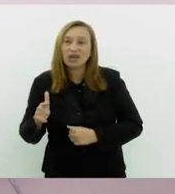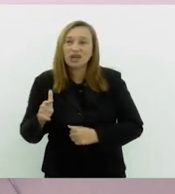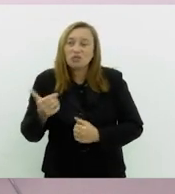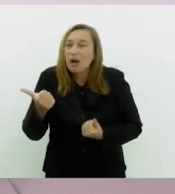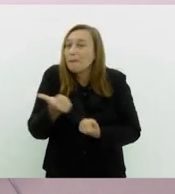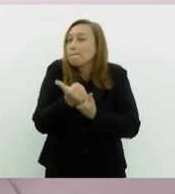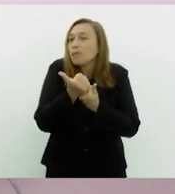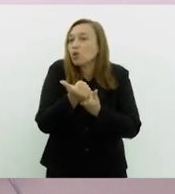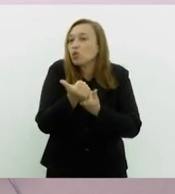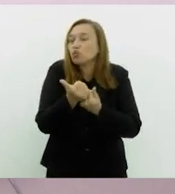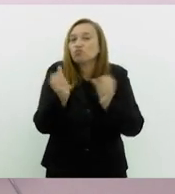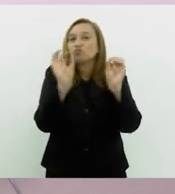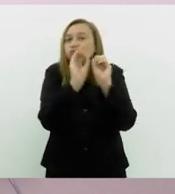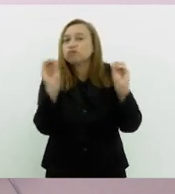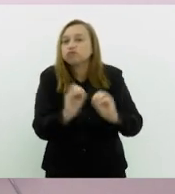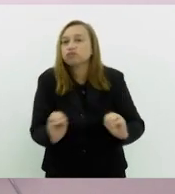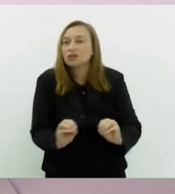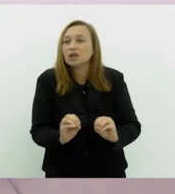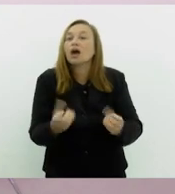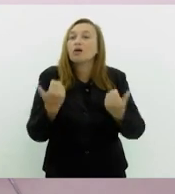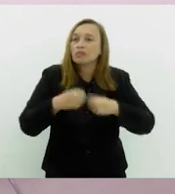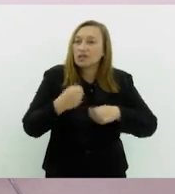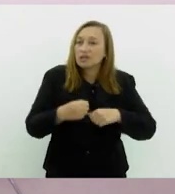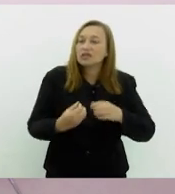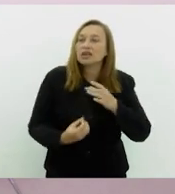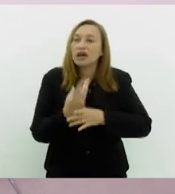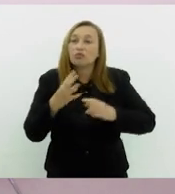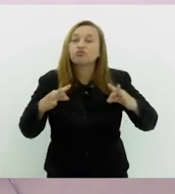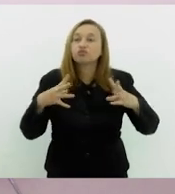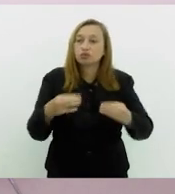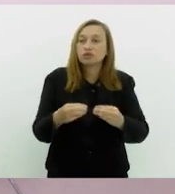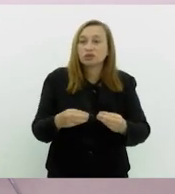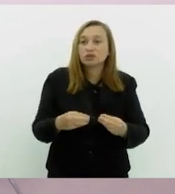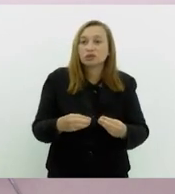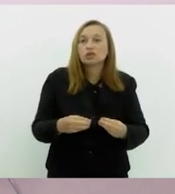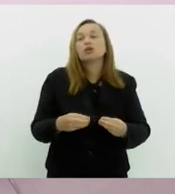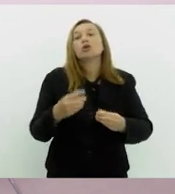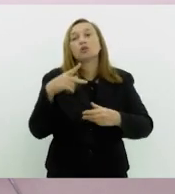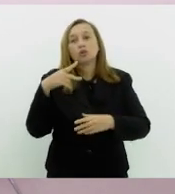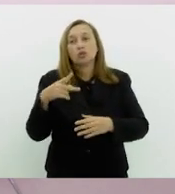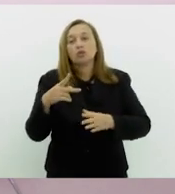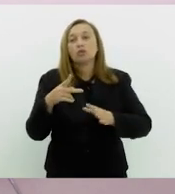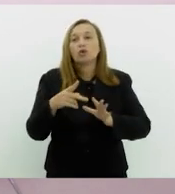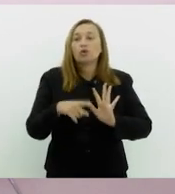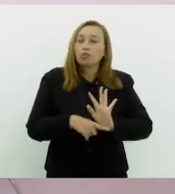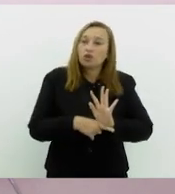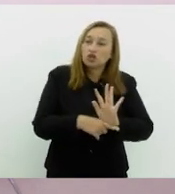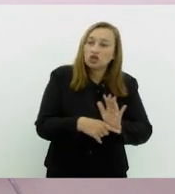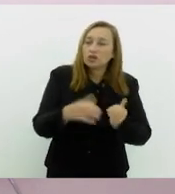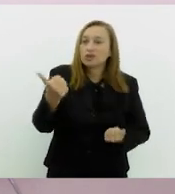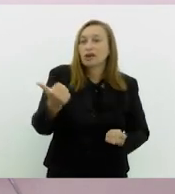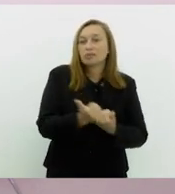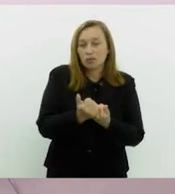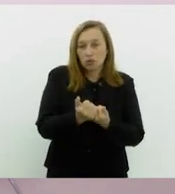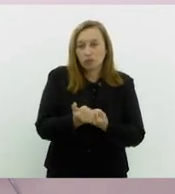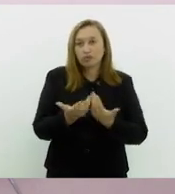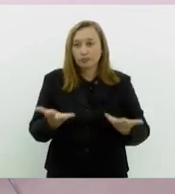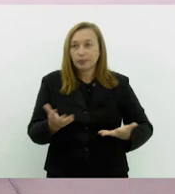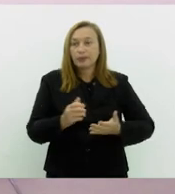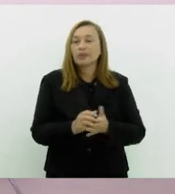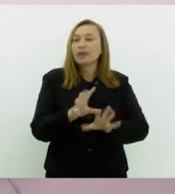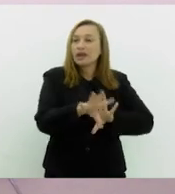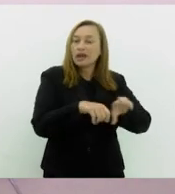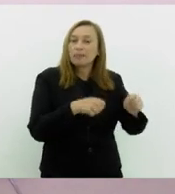apoio, uma rede comunitária. Então, elas precisam reconstruir tudo isso. Né? E aí, claro que o projeto é que a gente faz todo esse apoio, esse suporte.